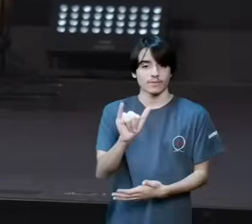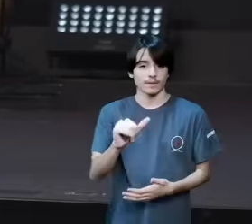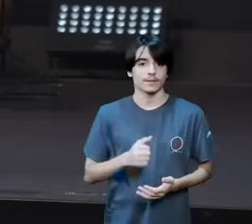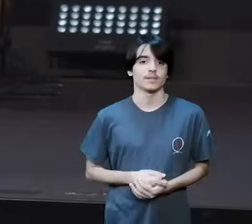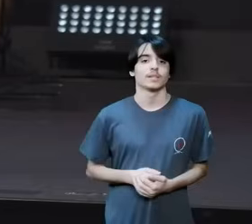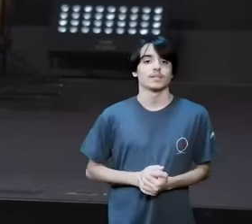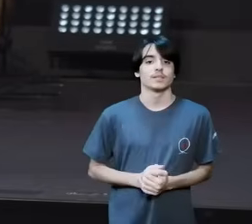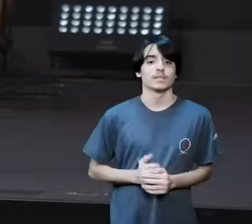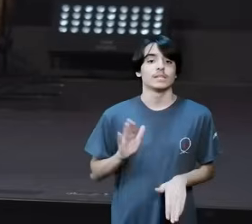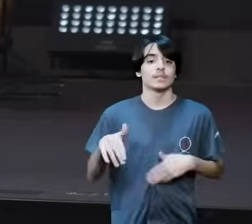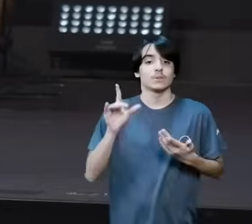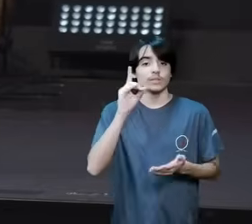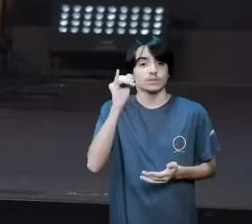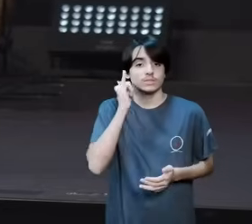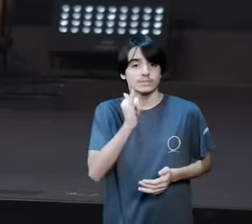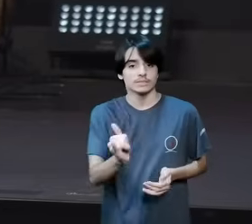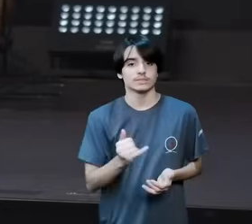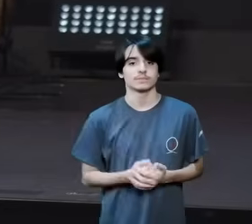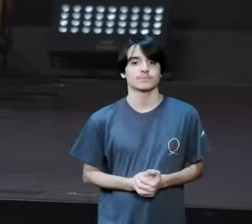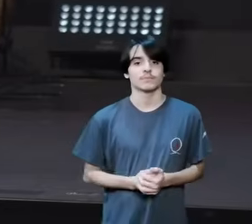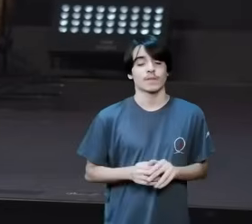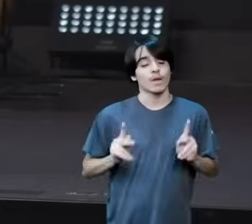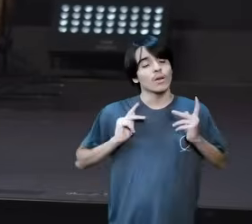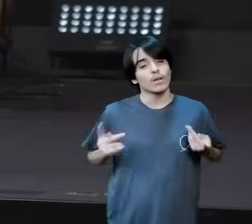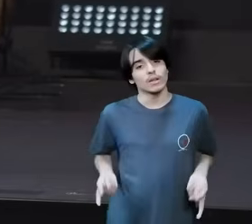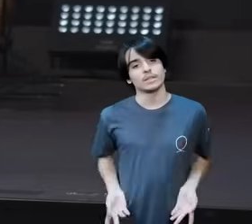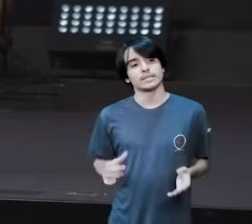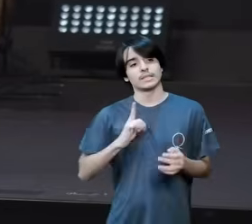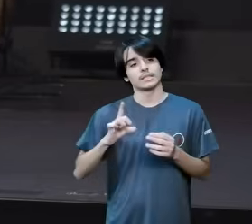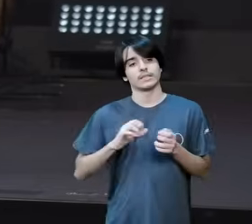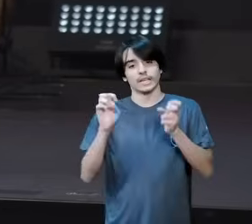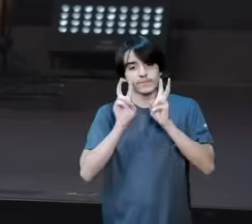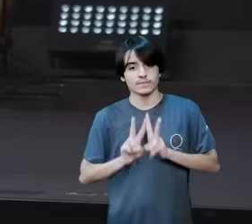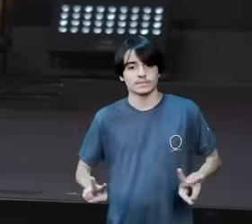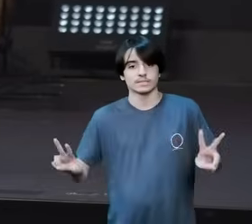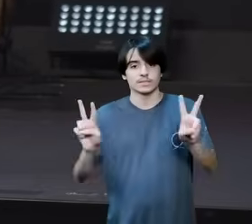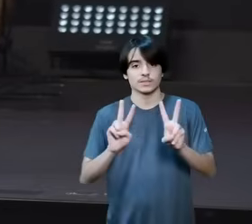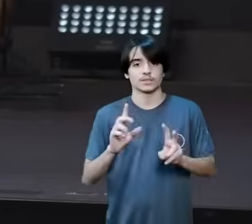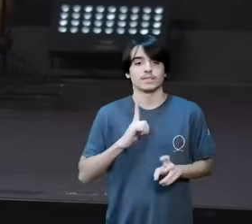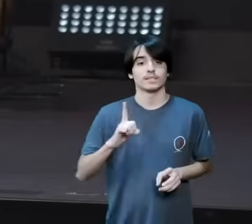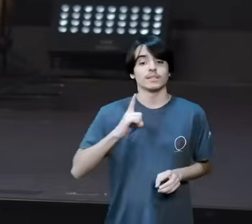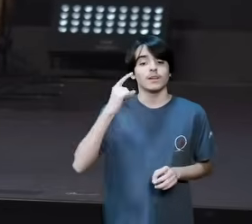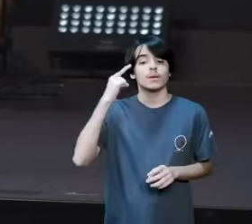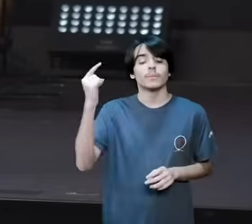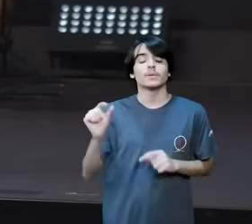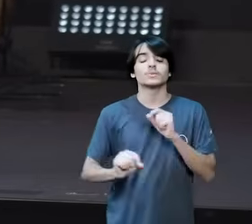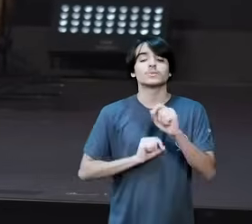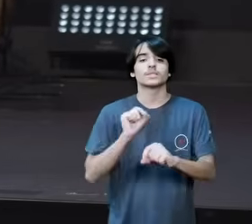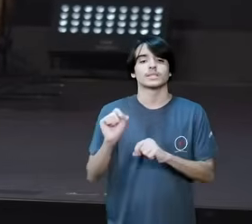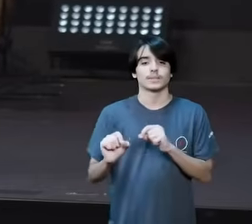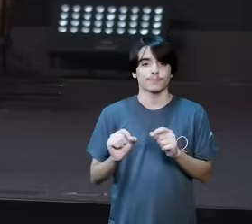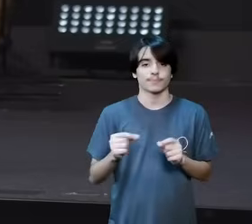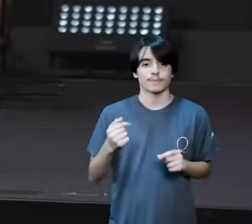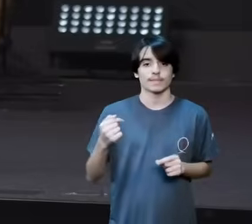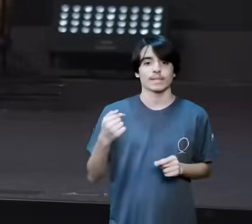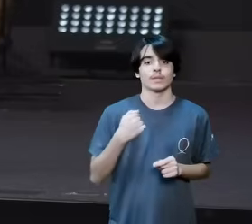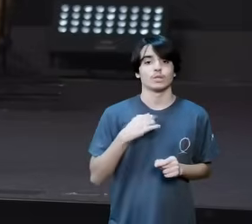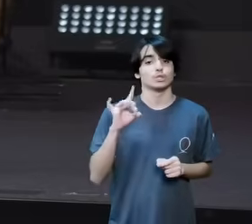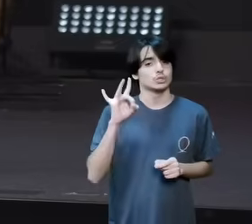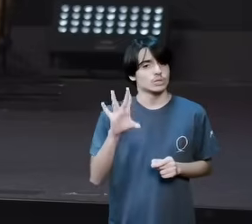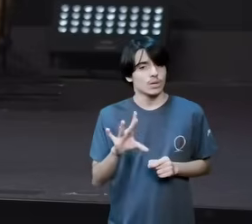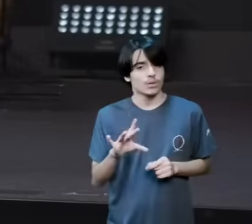Deus está dizendo aos homens que recebem uma visão: tenham isso em mente, eu vou não